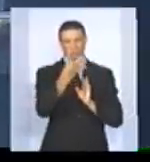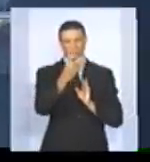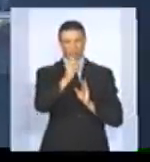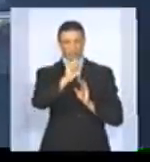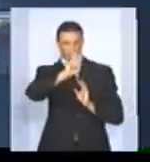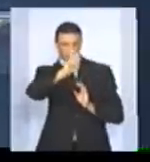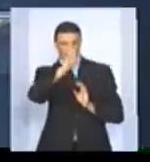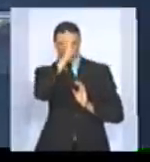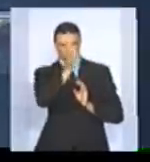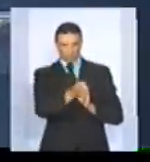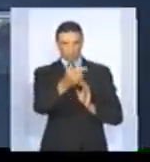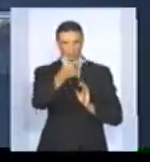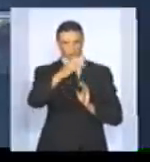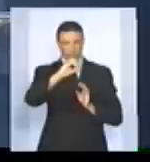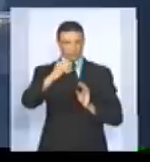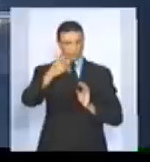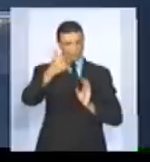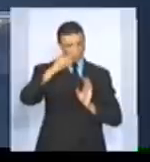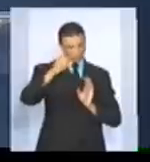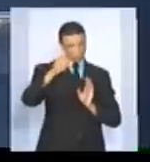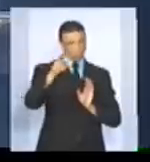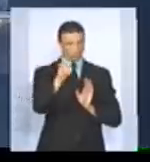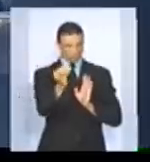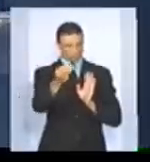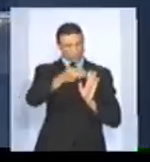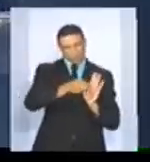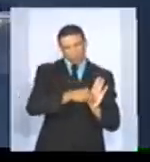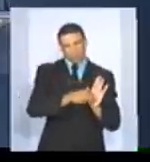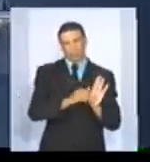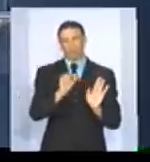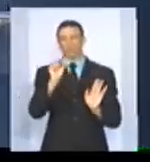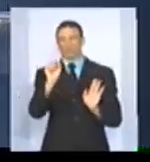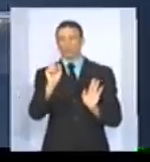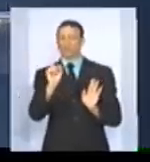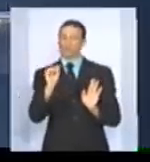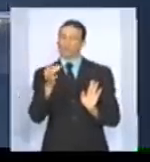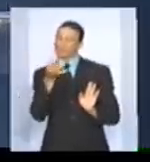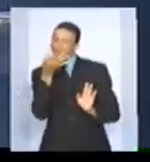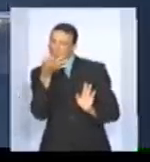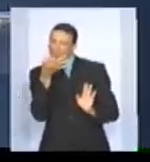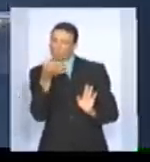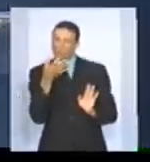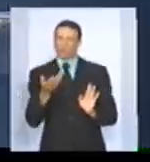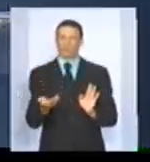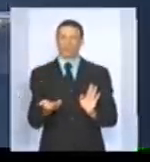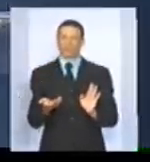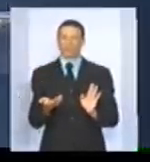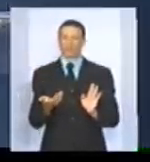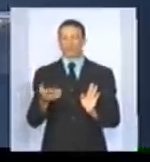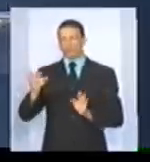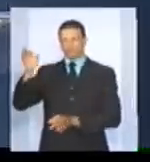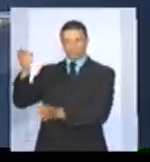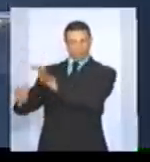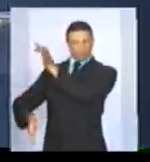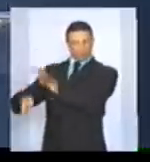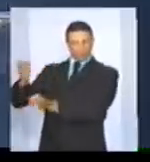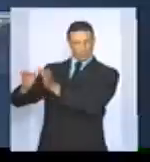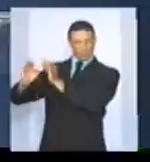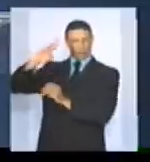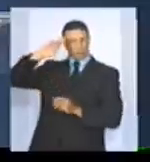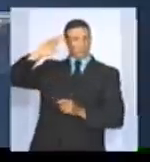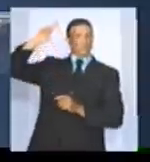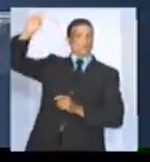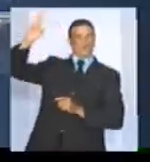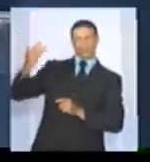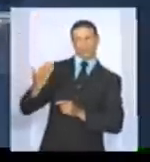2011, além de não calhar a fiveleta, é, segundo um grande jurista, também